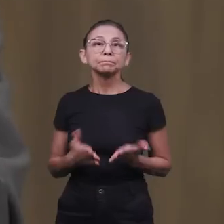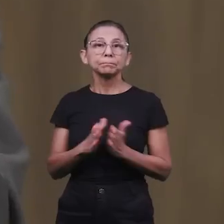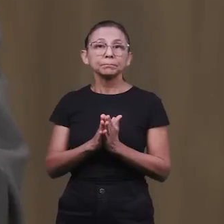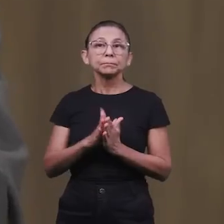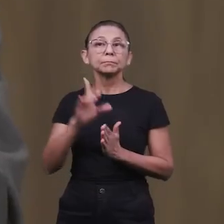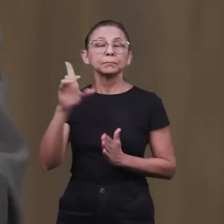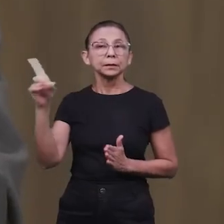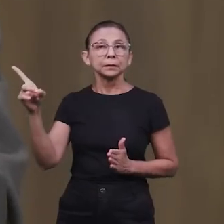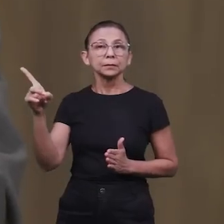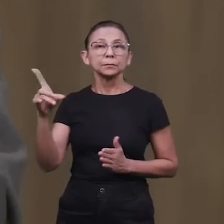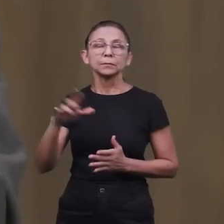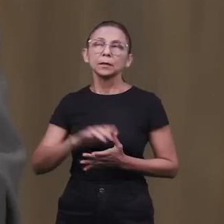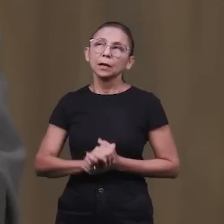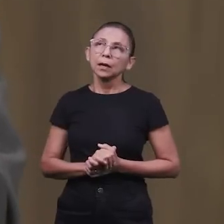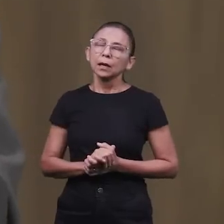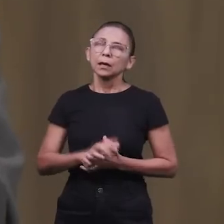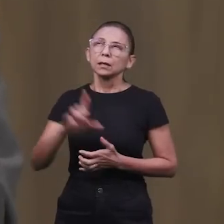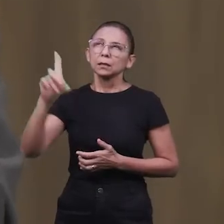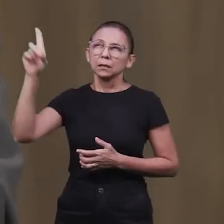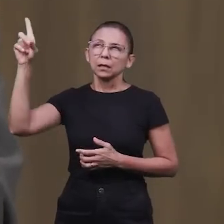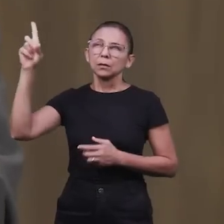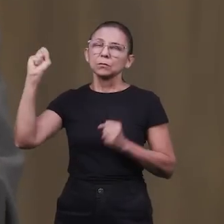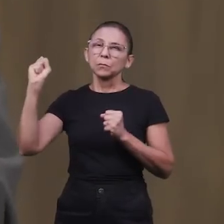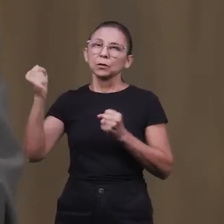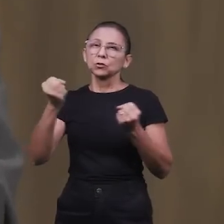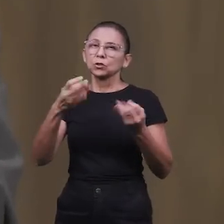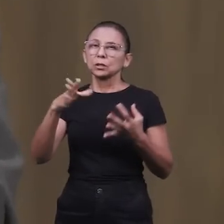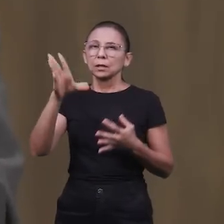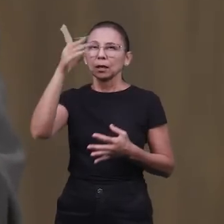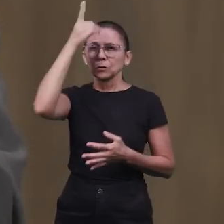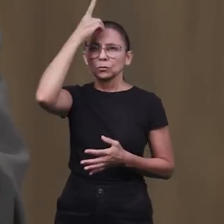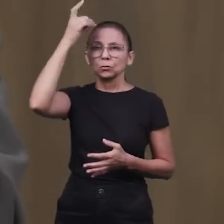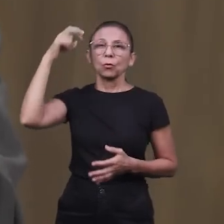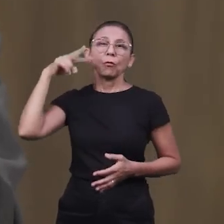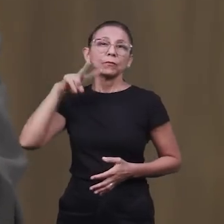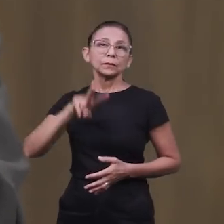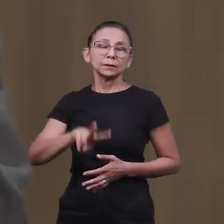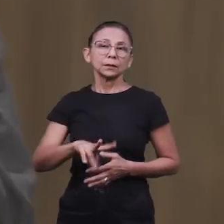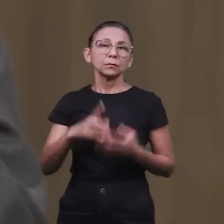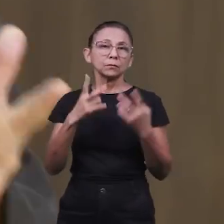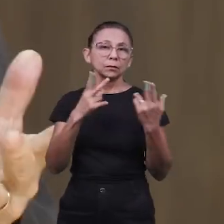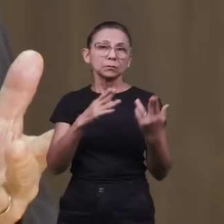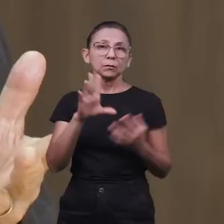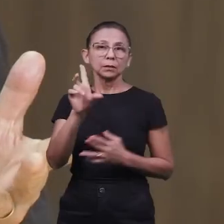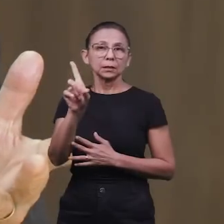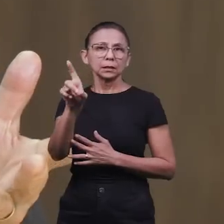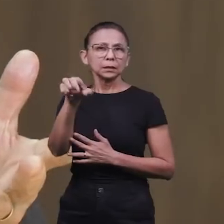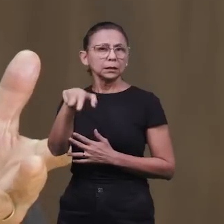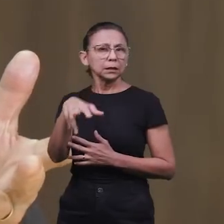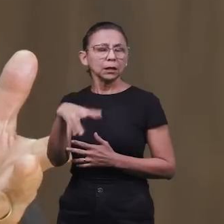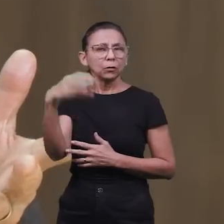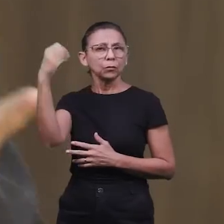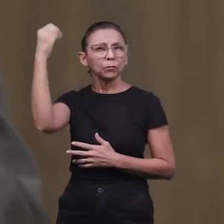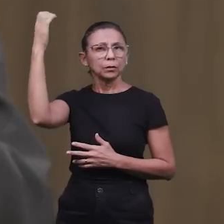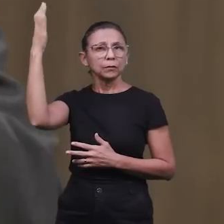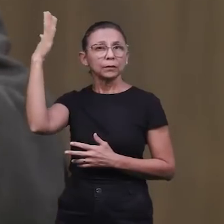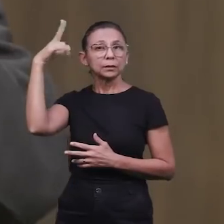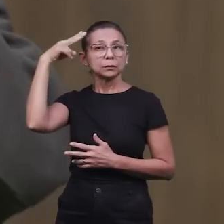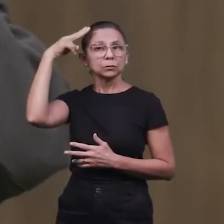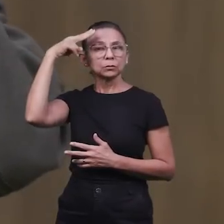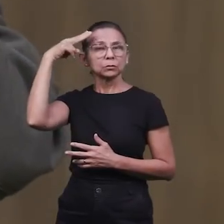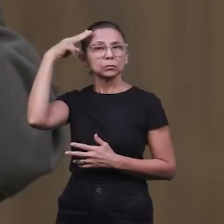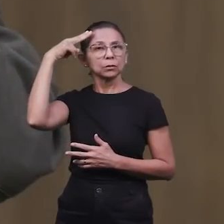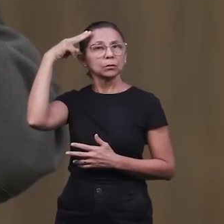Deus, ele pode te dar uma visão, uma revelação, tal como deu a Daniel. revelando